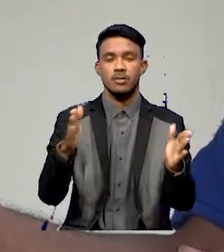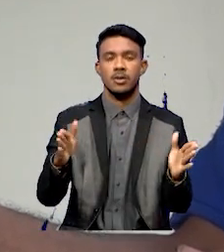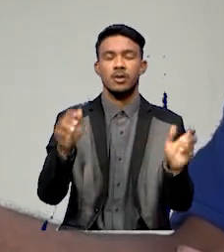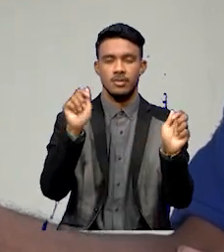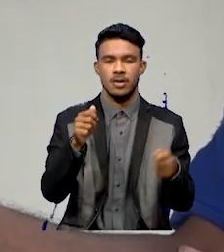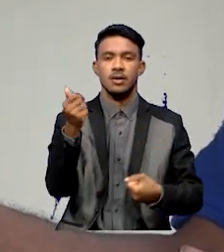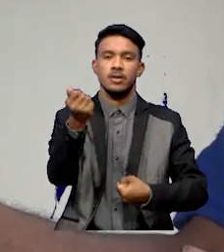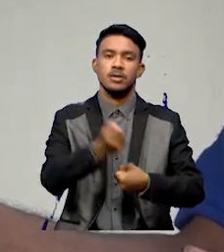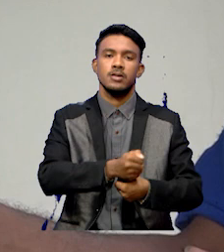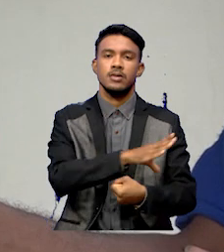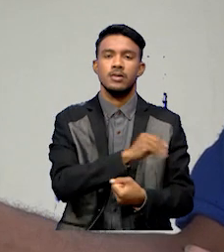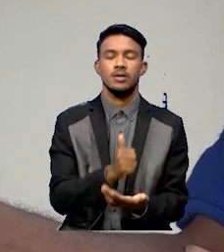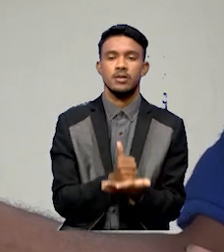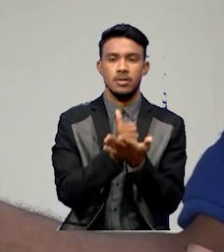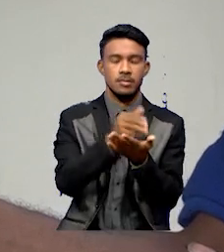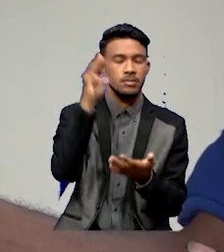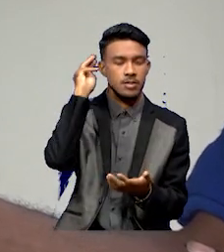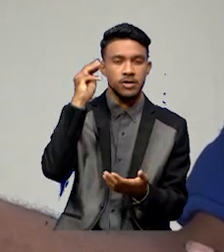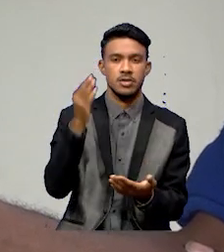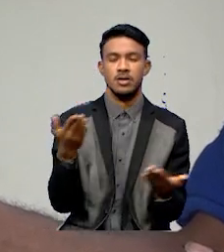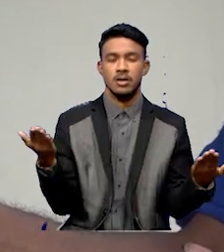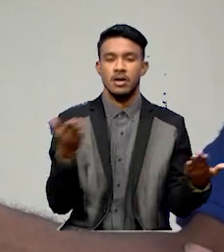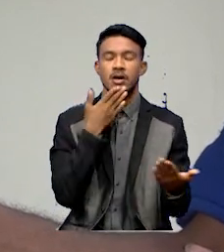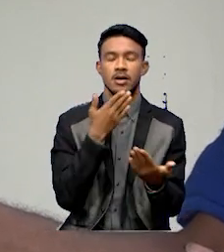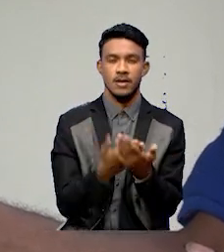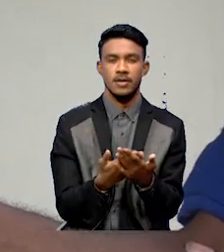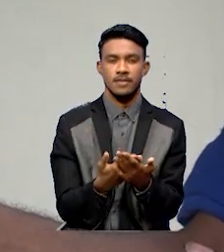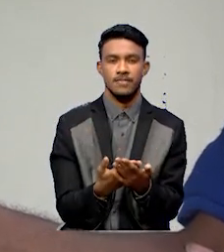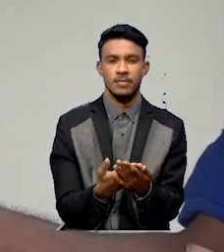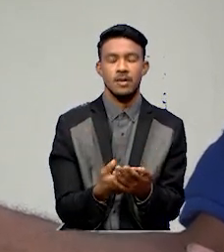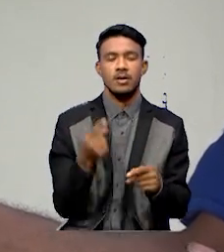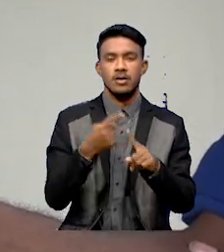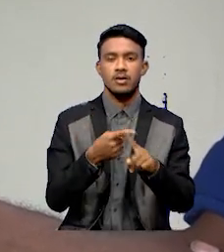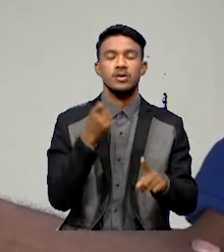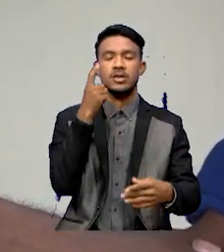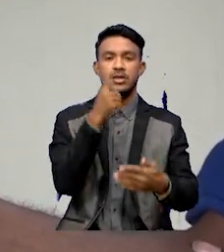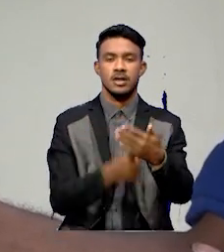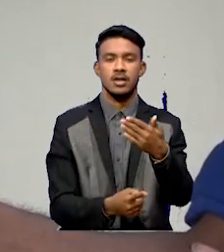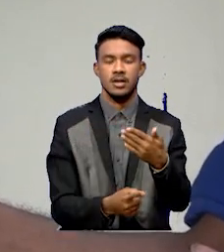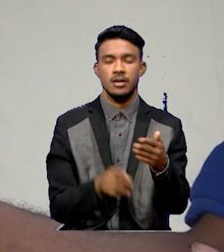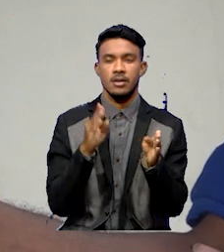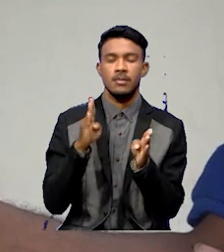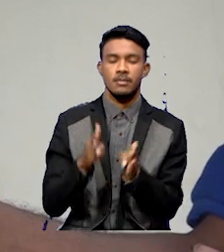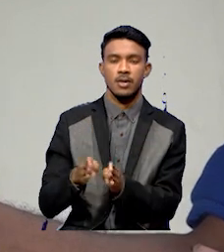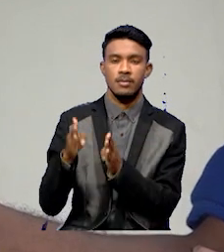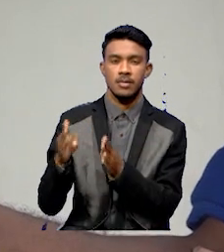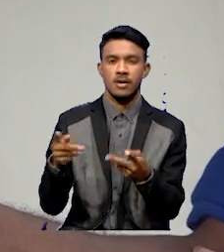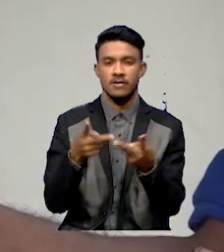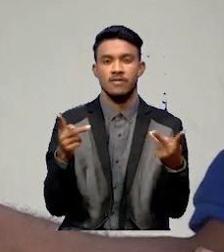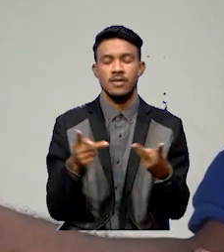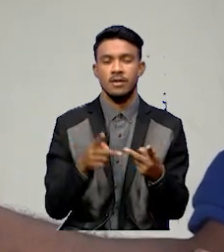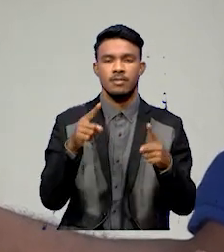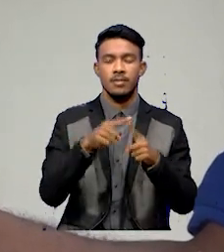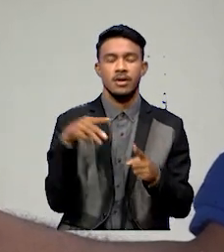O insa ministério dene bele funciona hodia. Apoio liu sede prepara condição. Baik itu nih